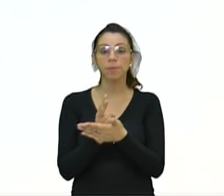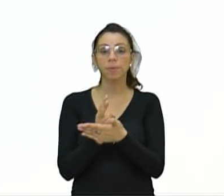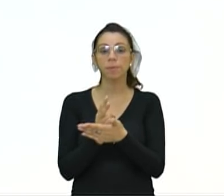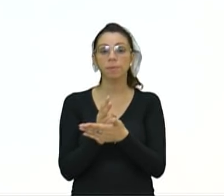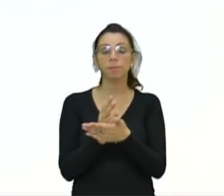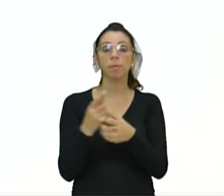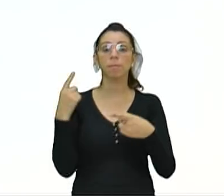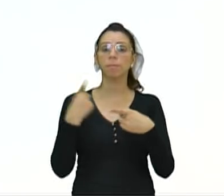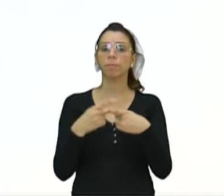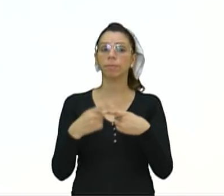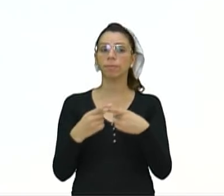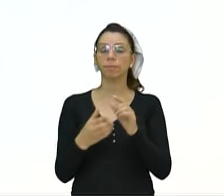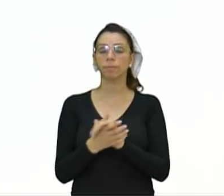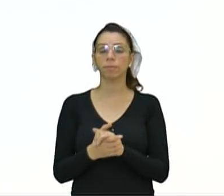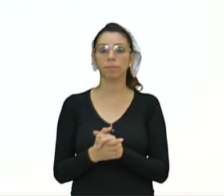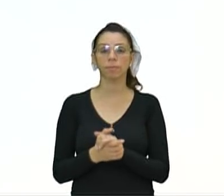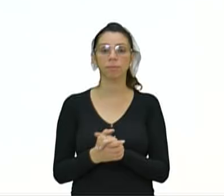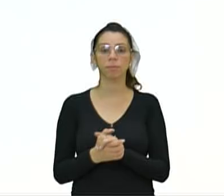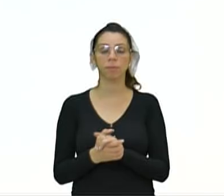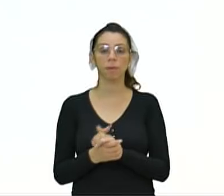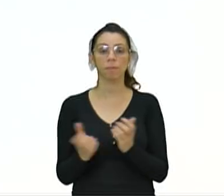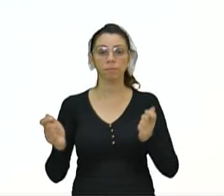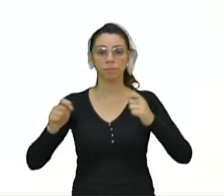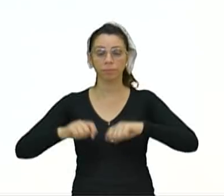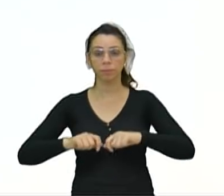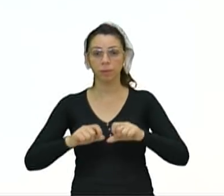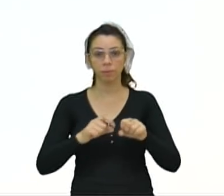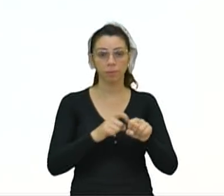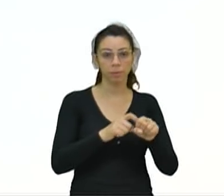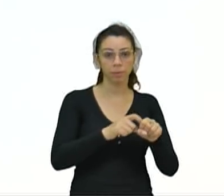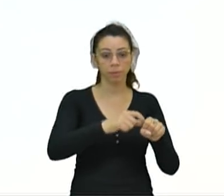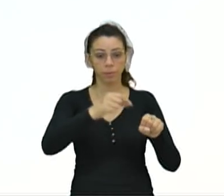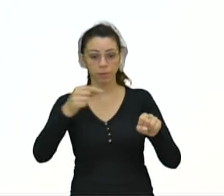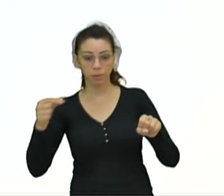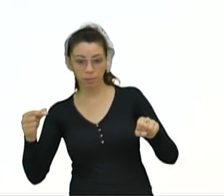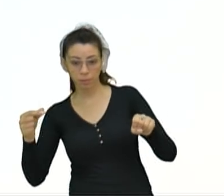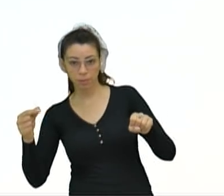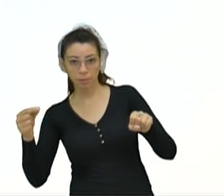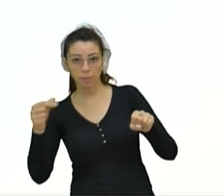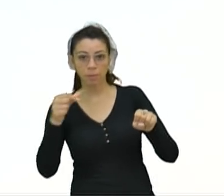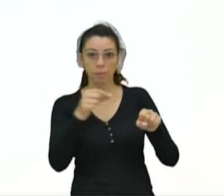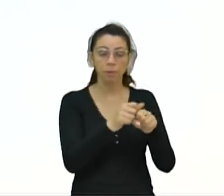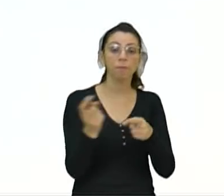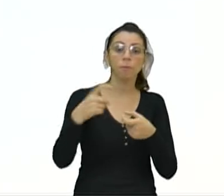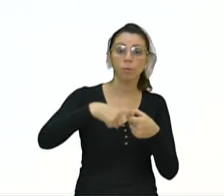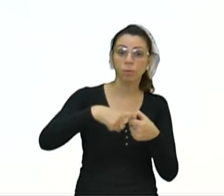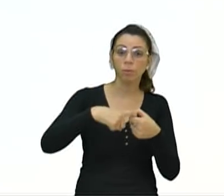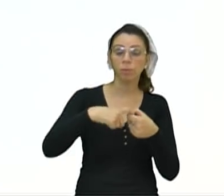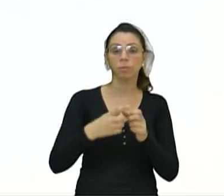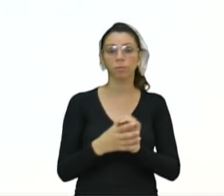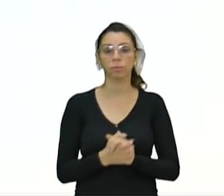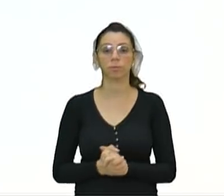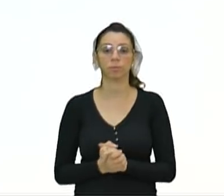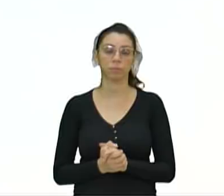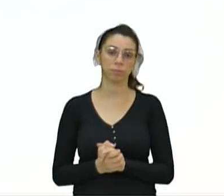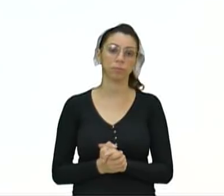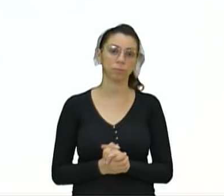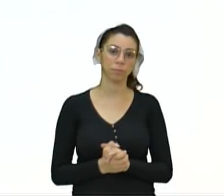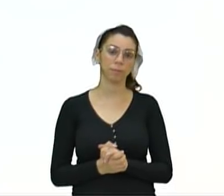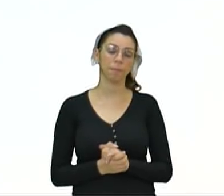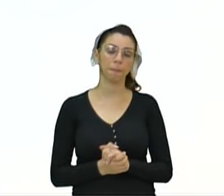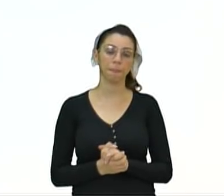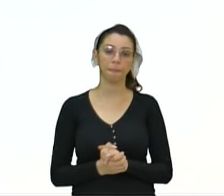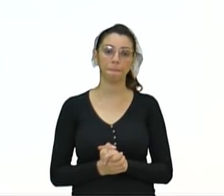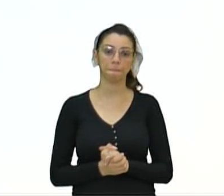Por quê? Porque houve a reposição do primeiro. Então, isso estava escrito lá no enunciado, que